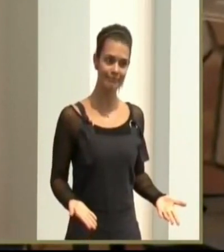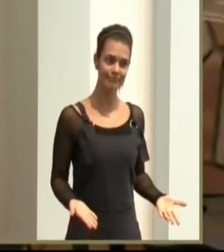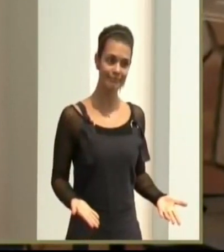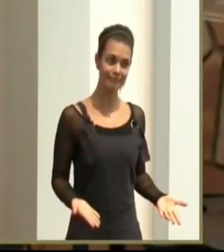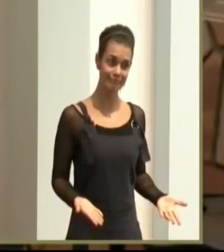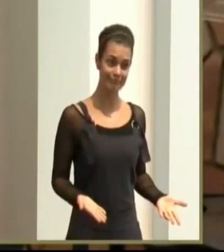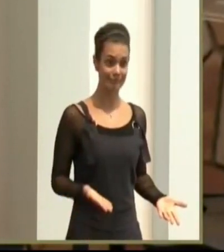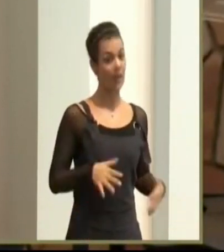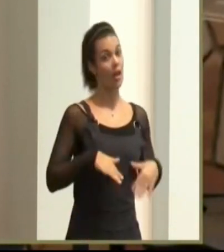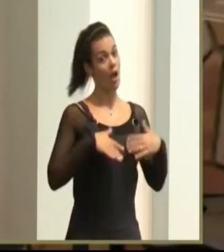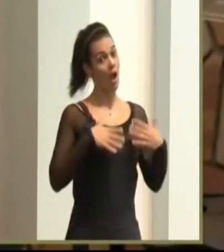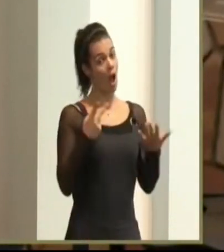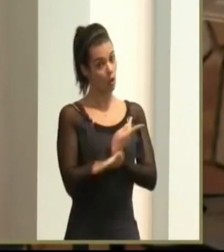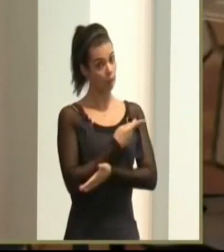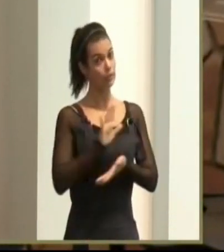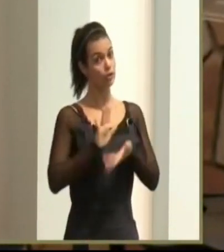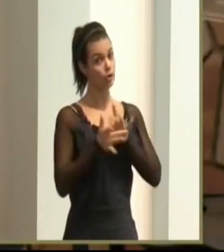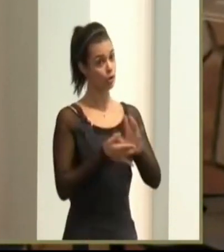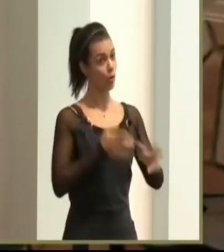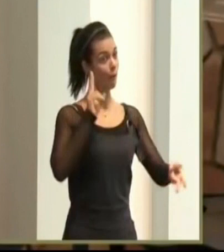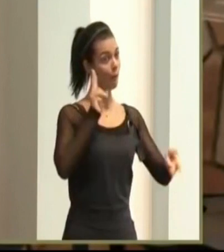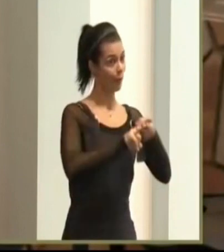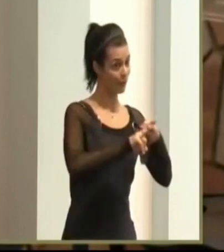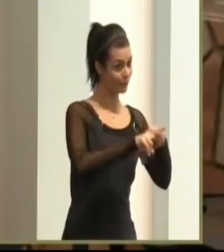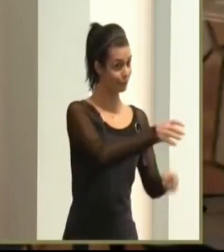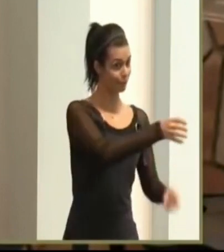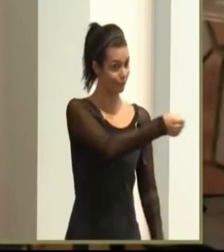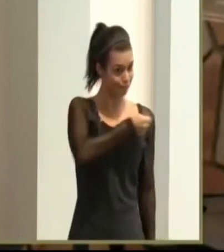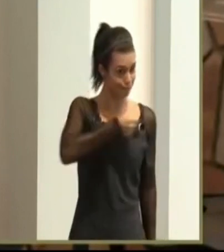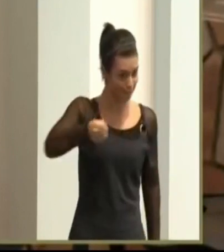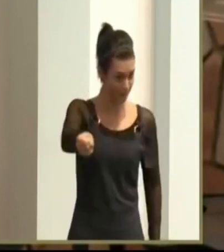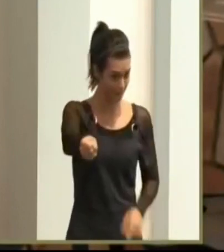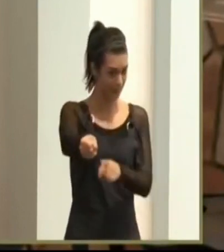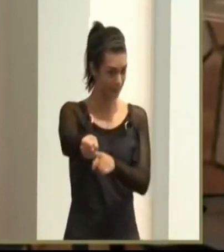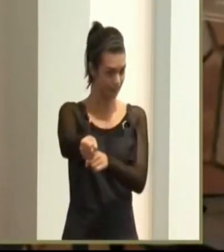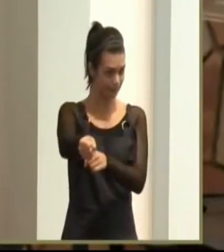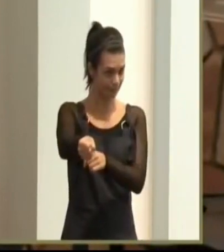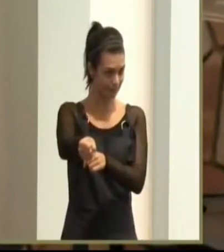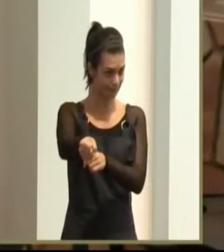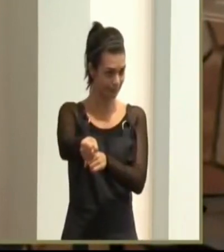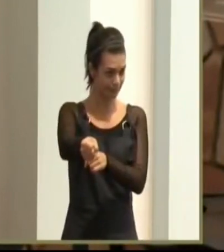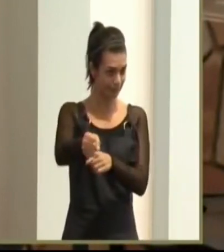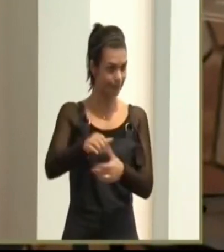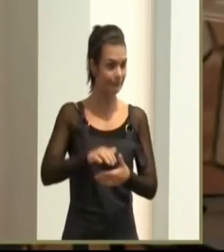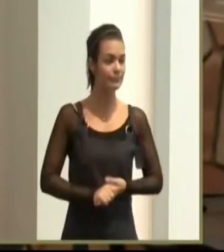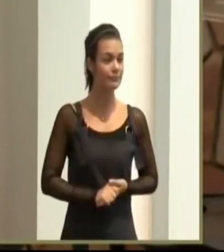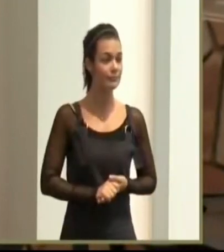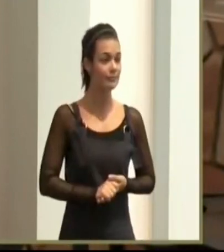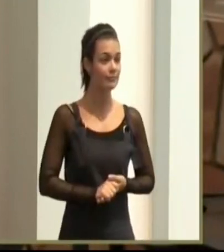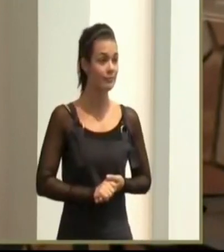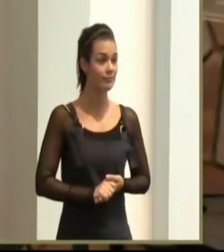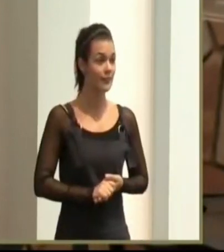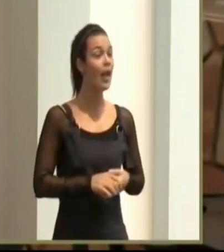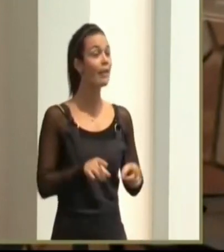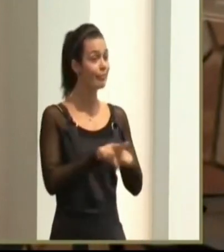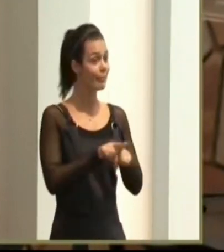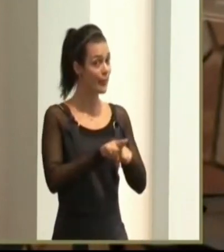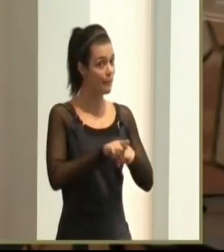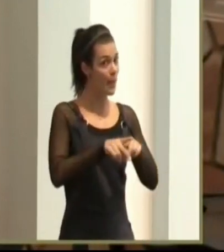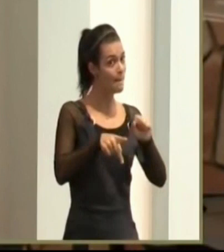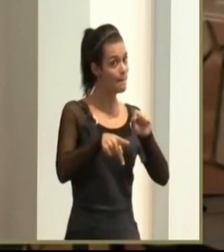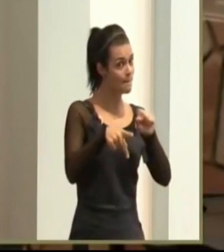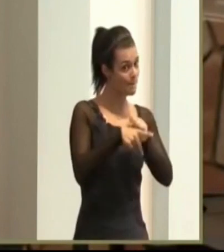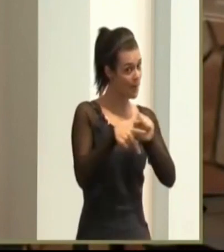aos malfeitores. Pedro nega. Os guardas zombam e dão pancadas violentas